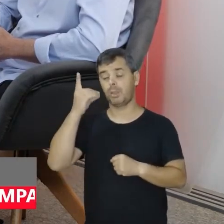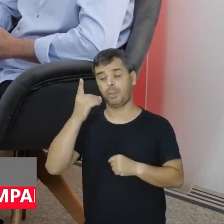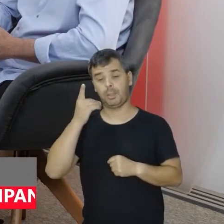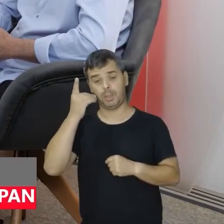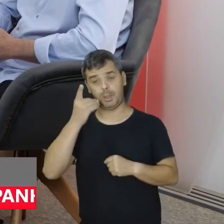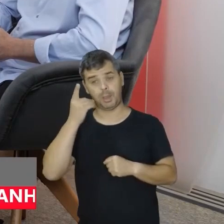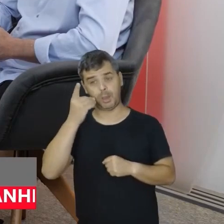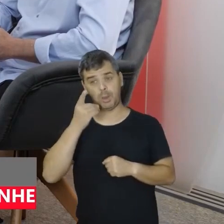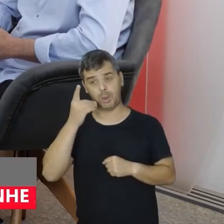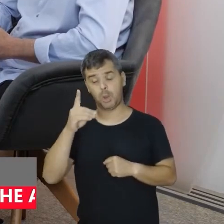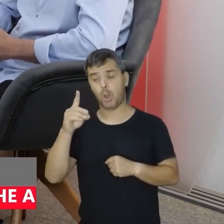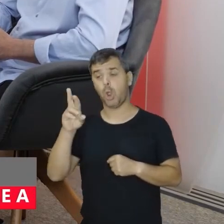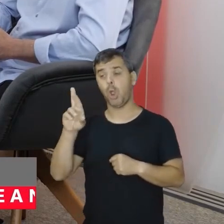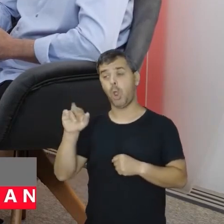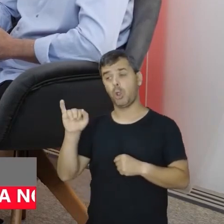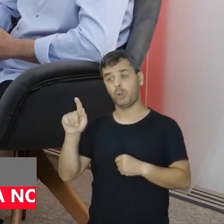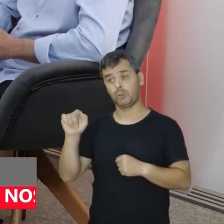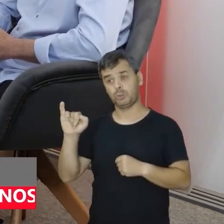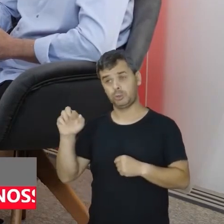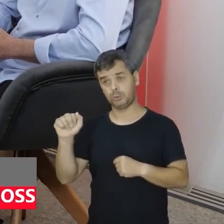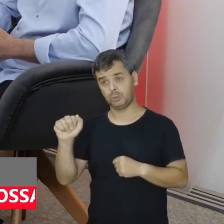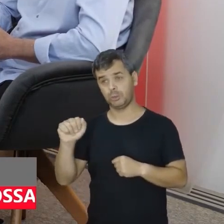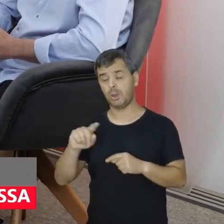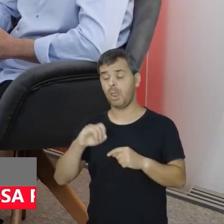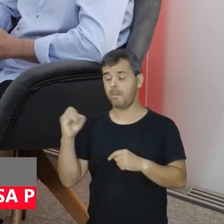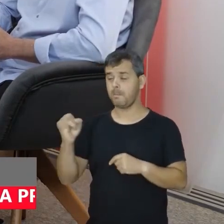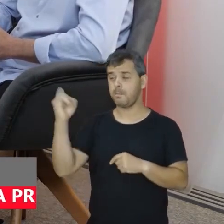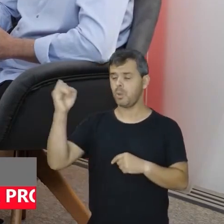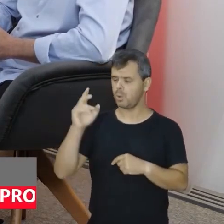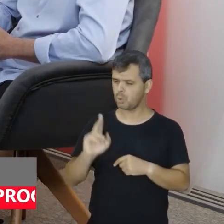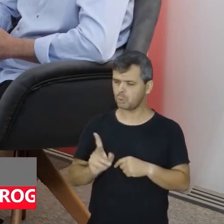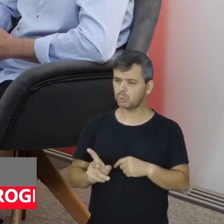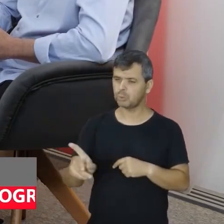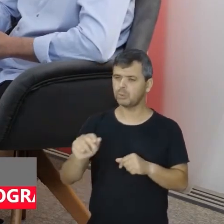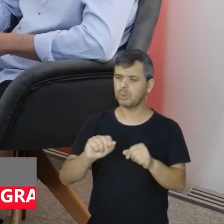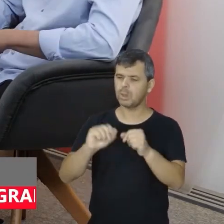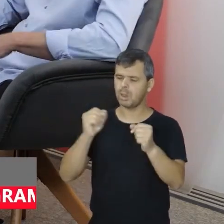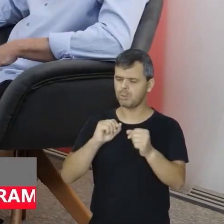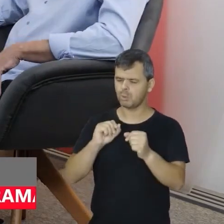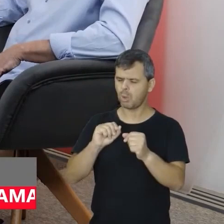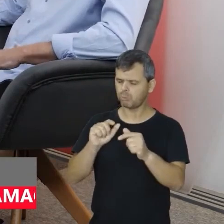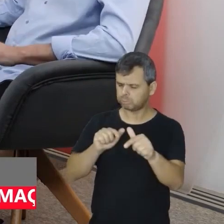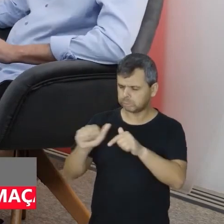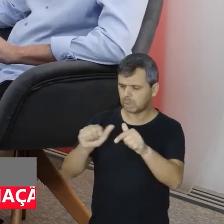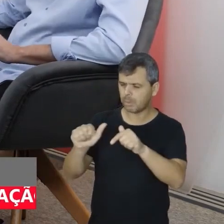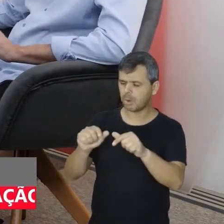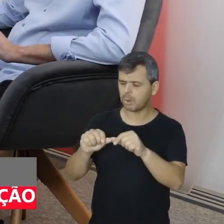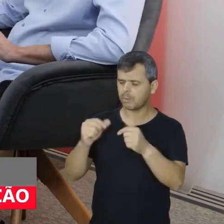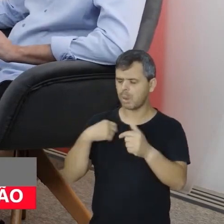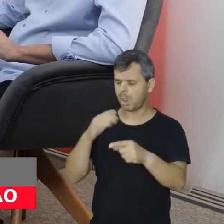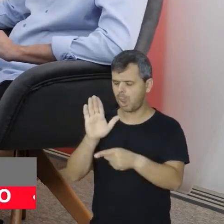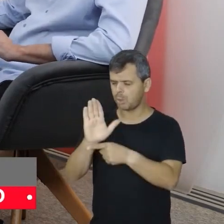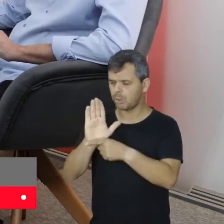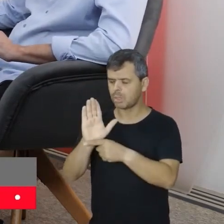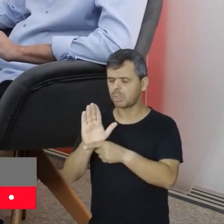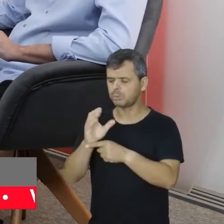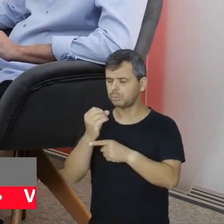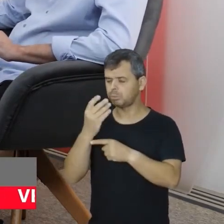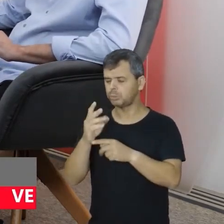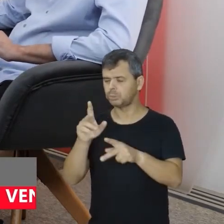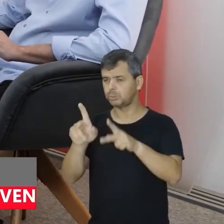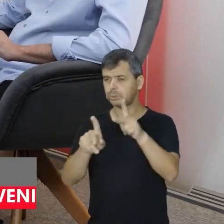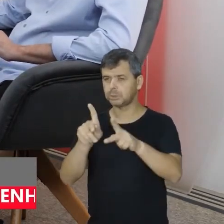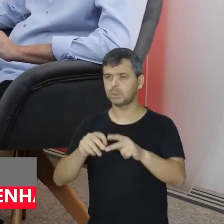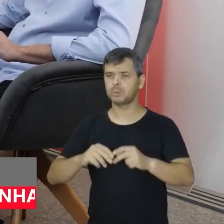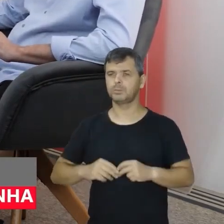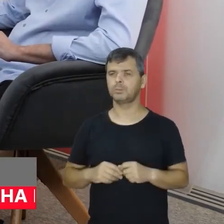deputado, gente, Rogério, uma peça importante para o Brasil. Continue sempre com a sua diligência, seu trabalho tem ajudado muito os brasileiros. Está